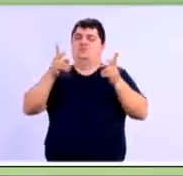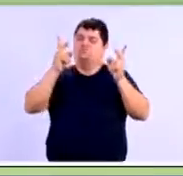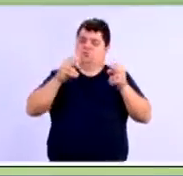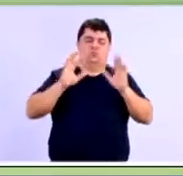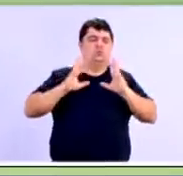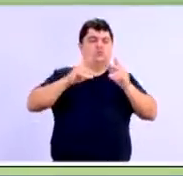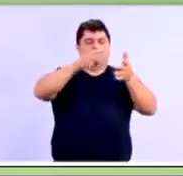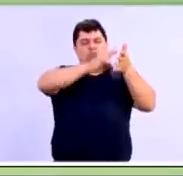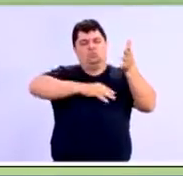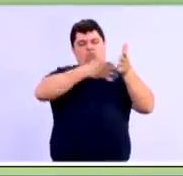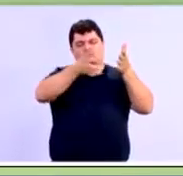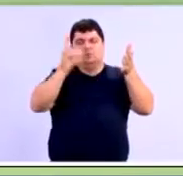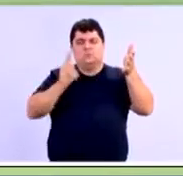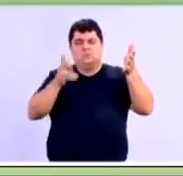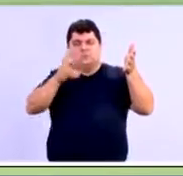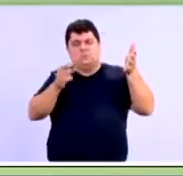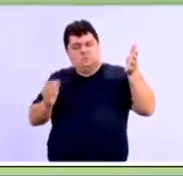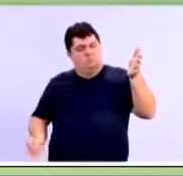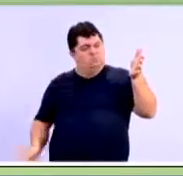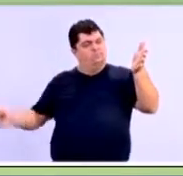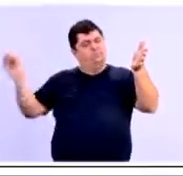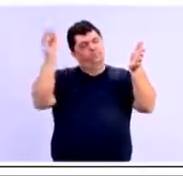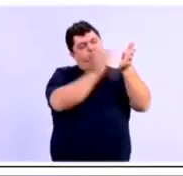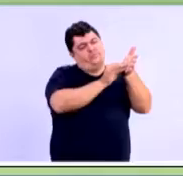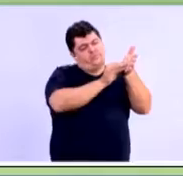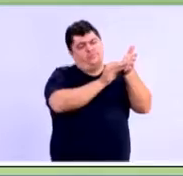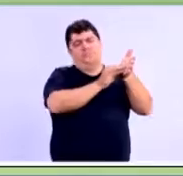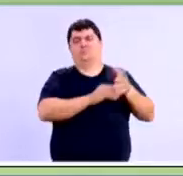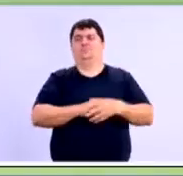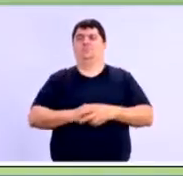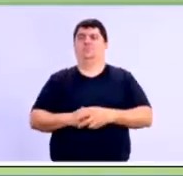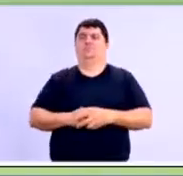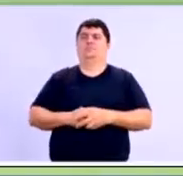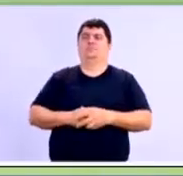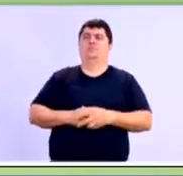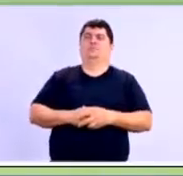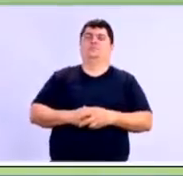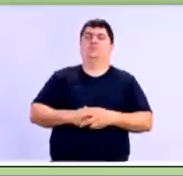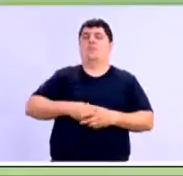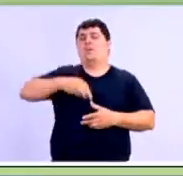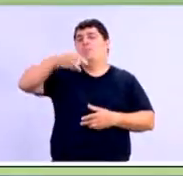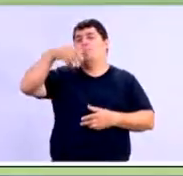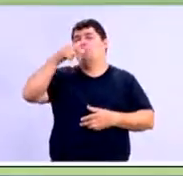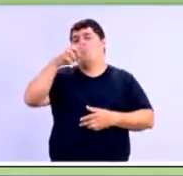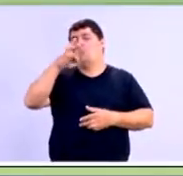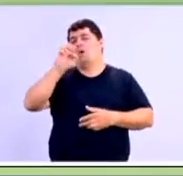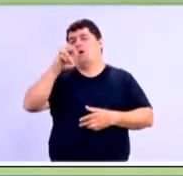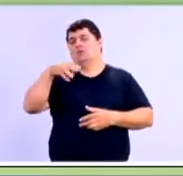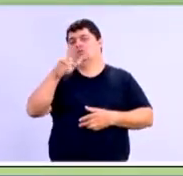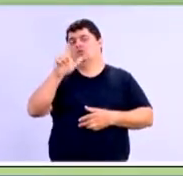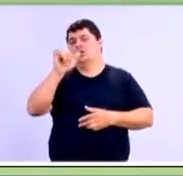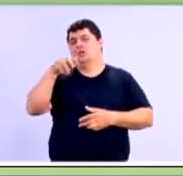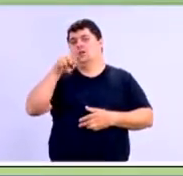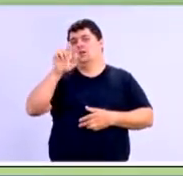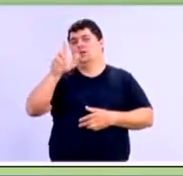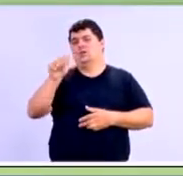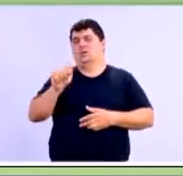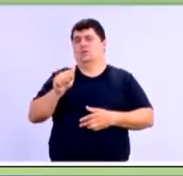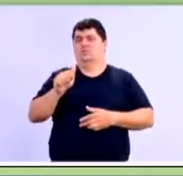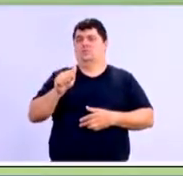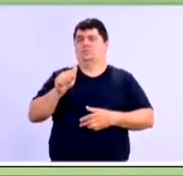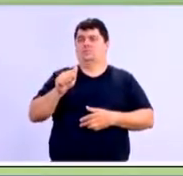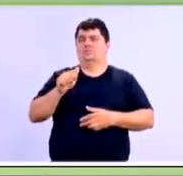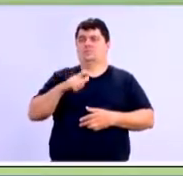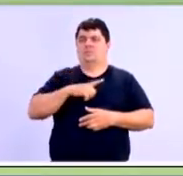coisa, eu vou achar na DRE. Ok? E a margem líquida? O que seria a margem líquida? Margem